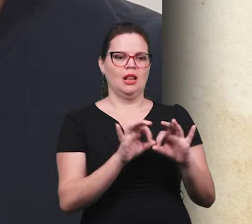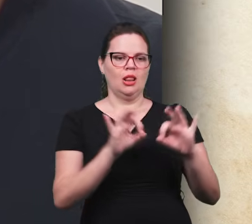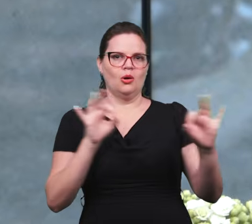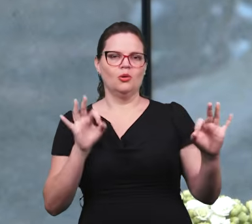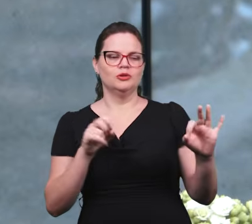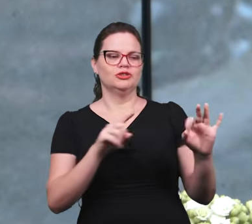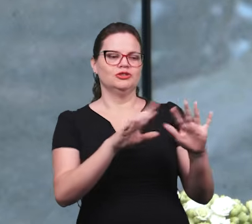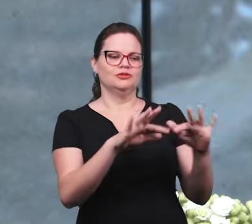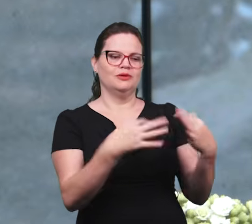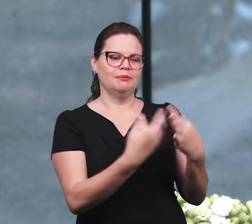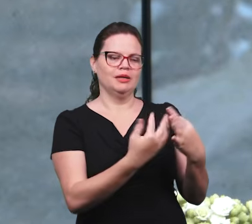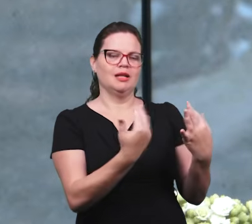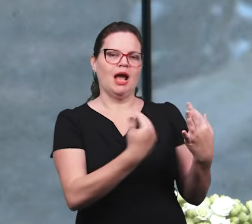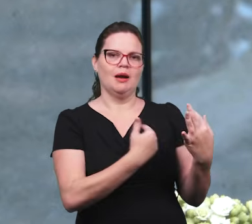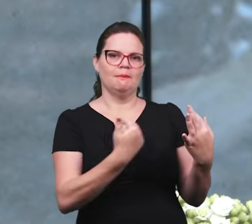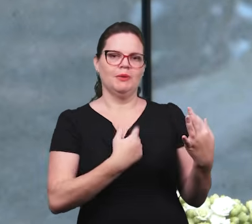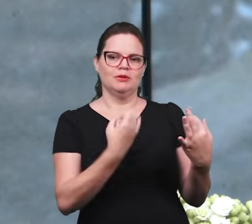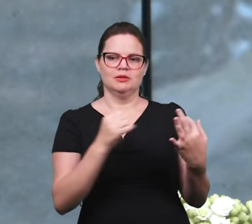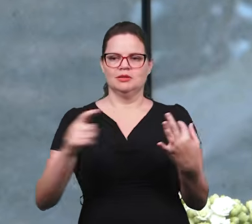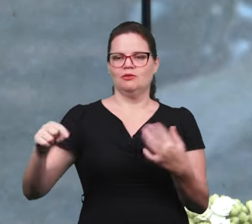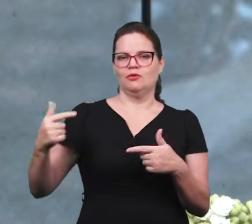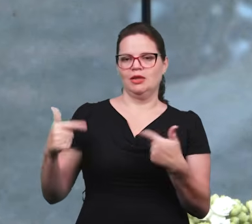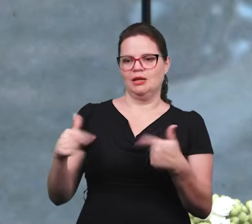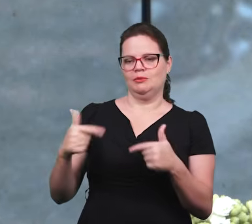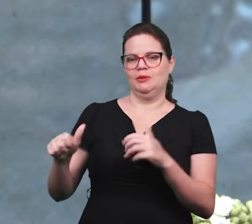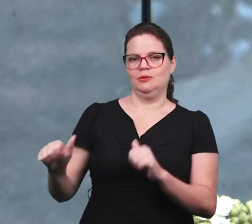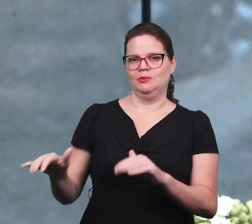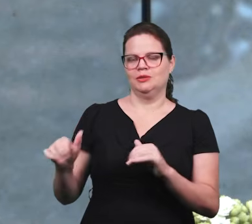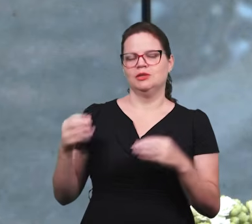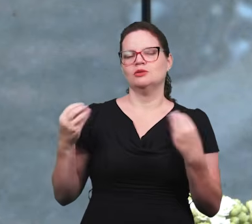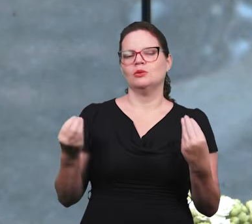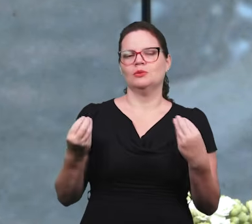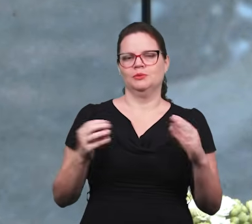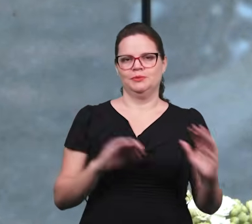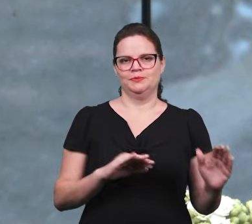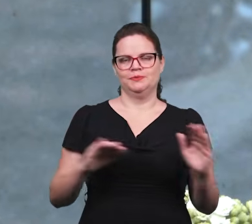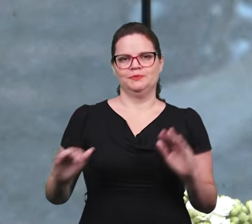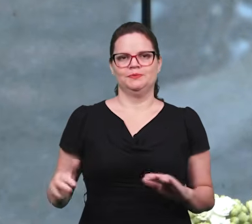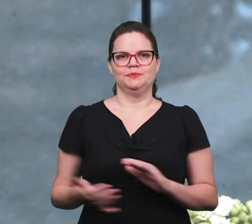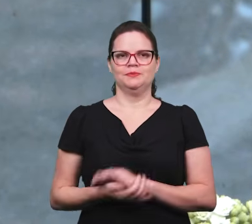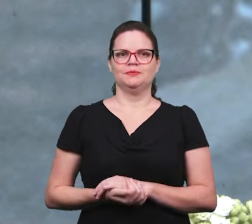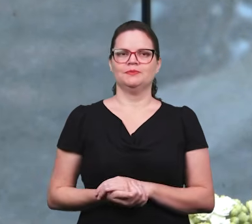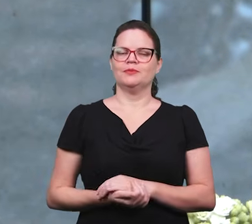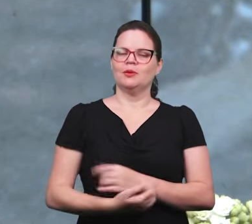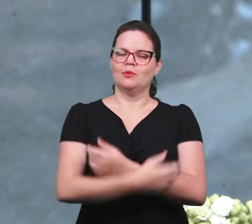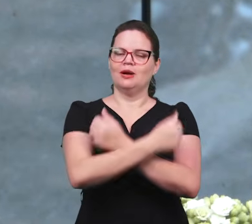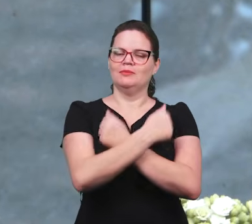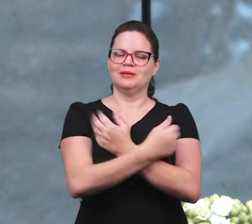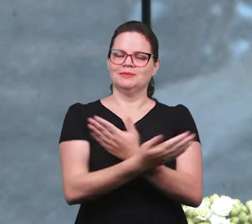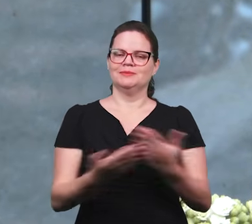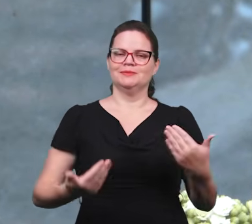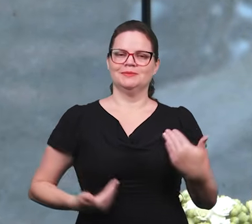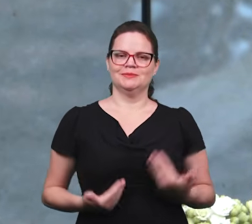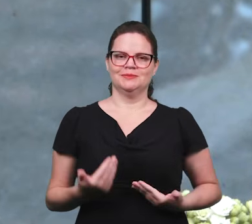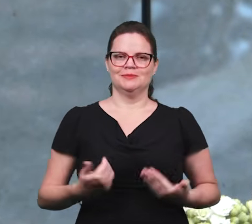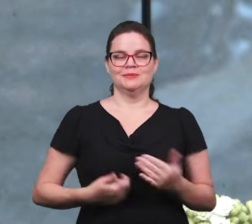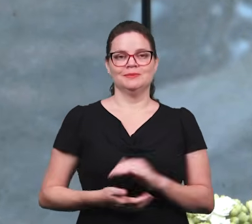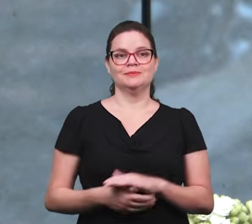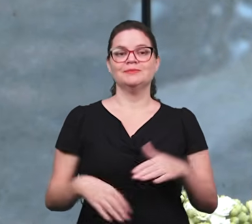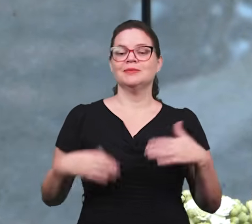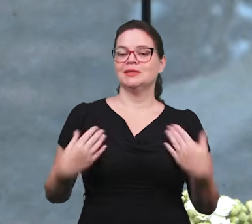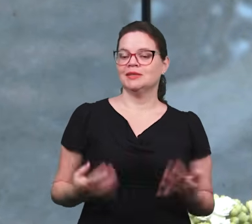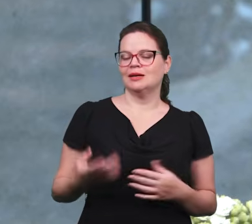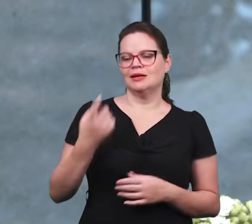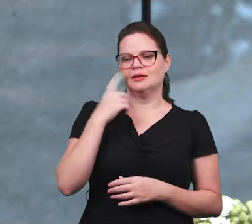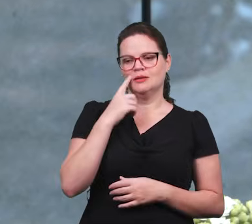serviço? Obrigado, Matheus, por sua participação e um grande abraço aos irmãos aí em Colatina, no estado do Espírito Santo. Pedrosa, e aí?